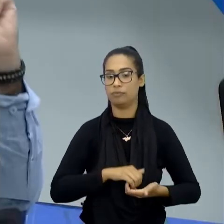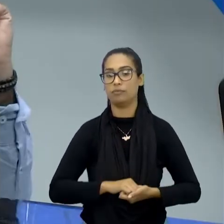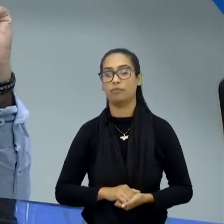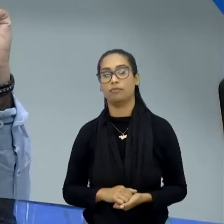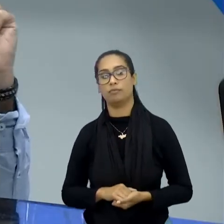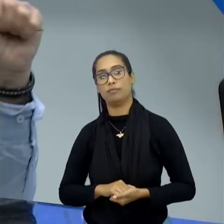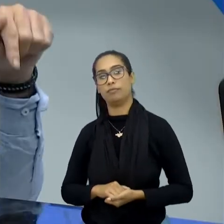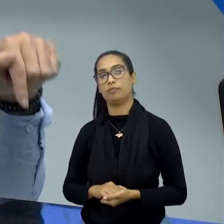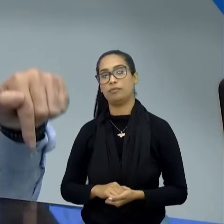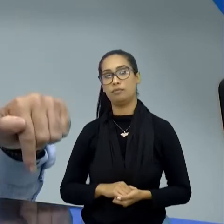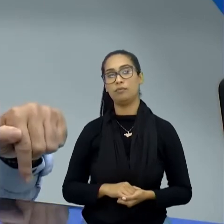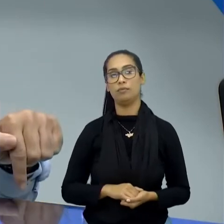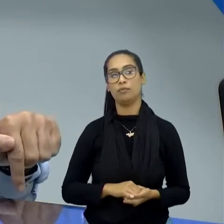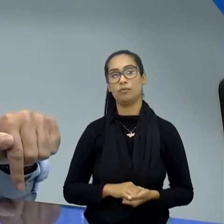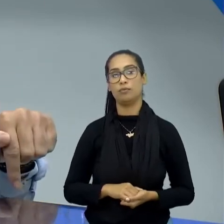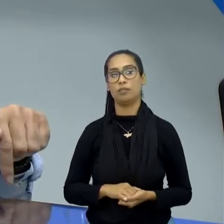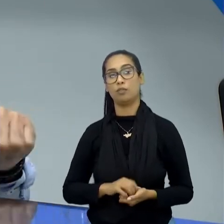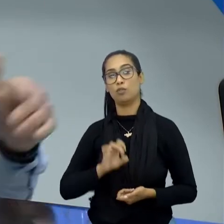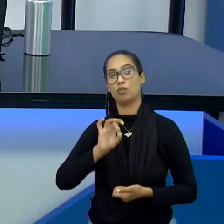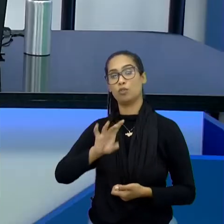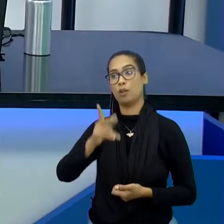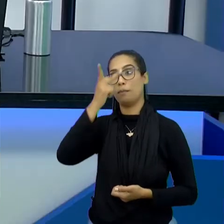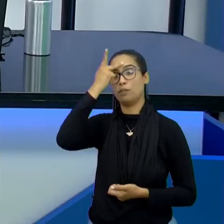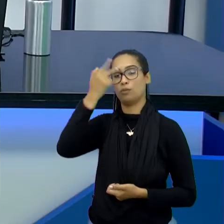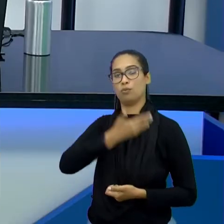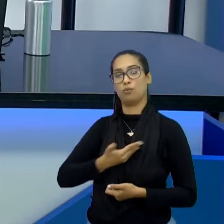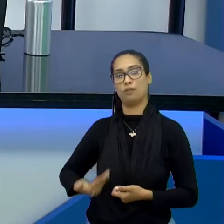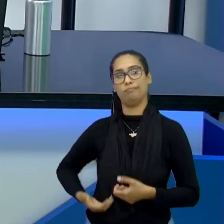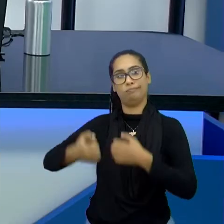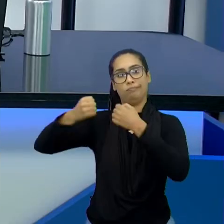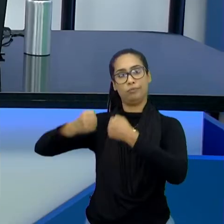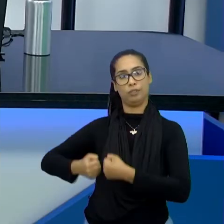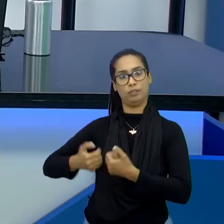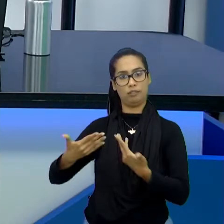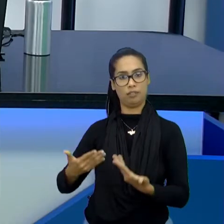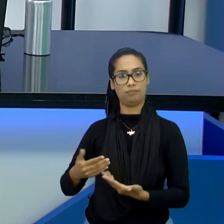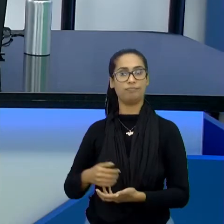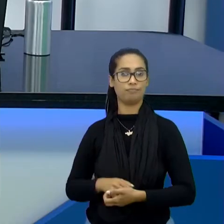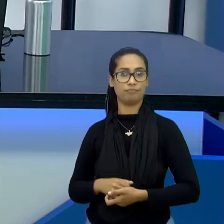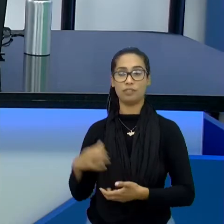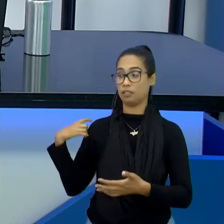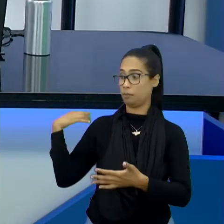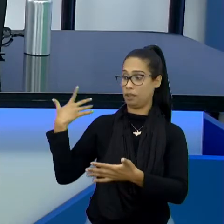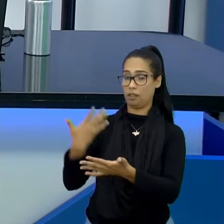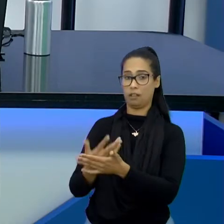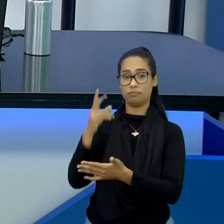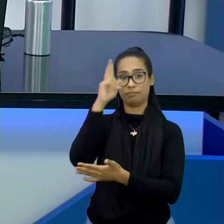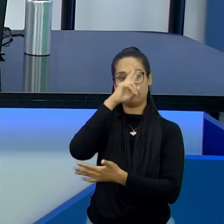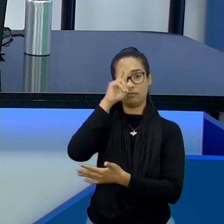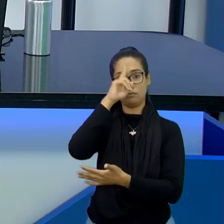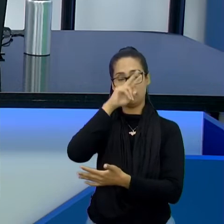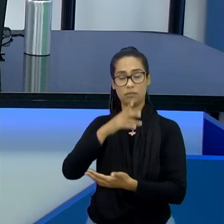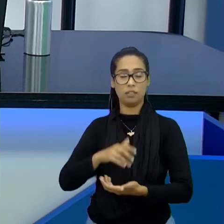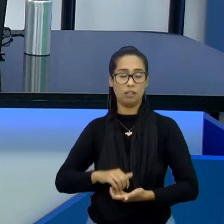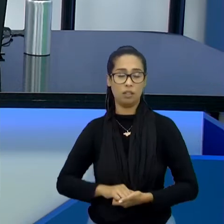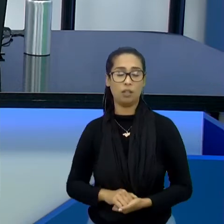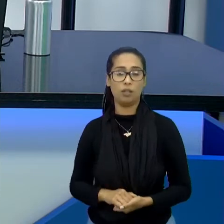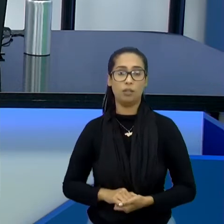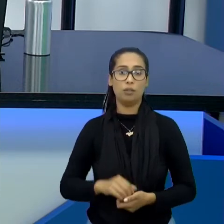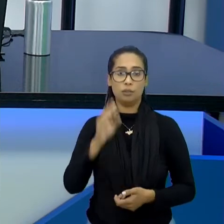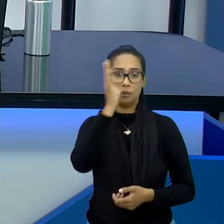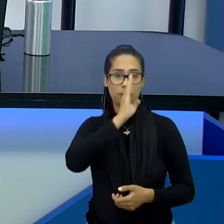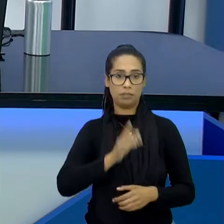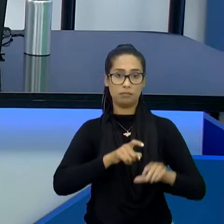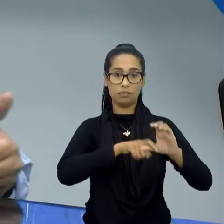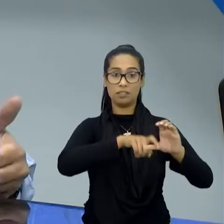só tem elites. E se a gente olhar a história do Brasil, né, a independência ela está muito mais